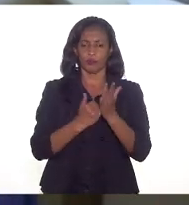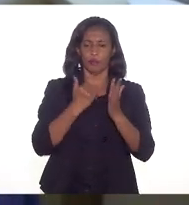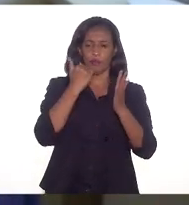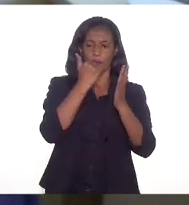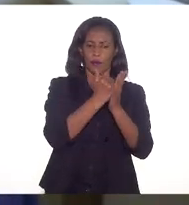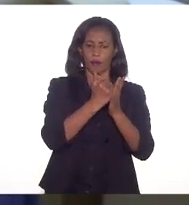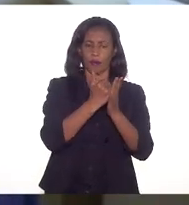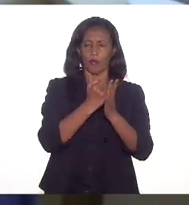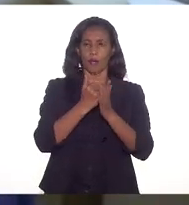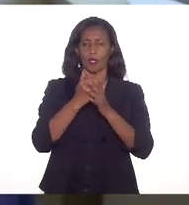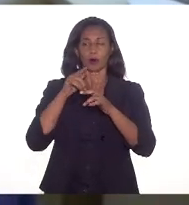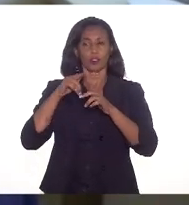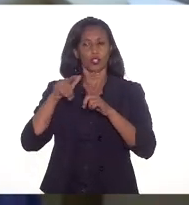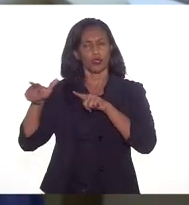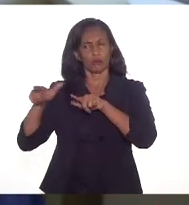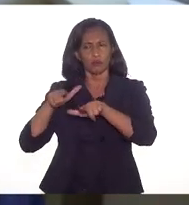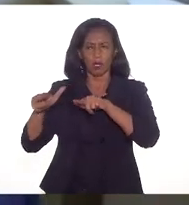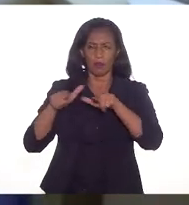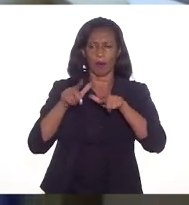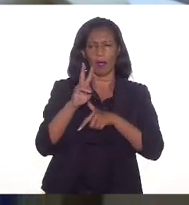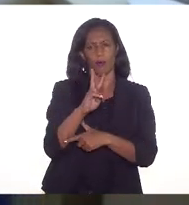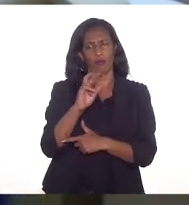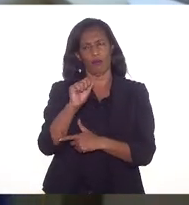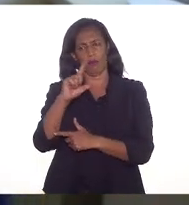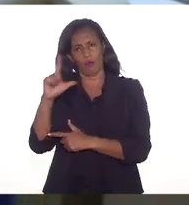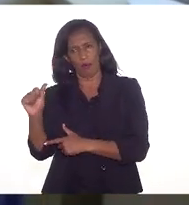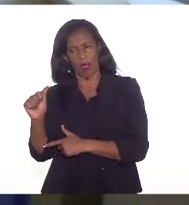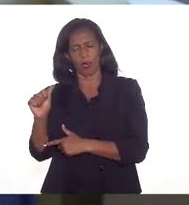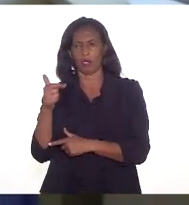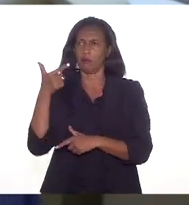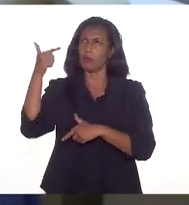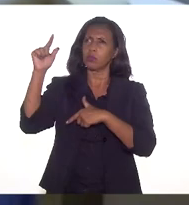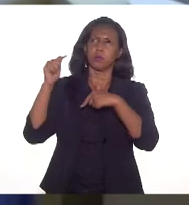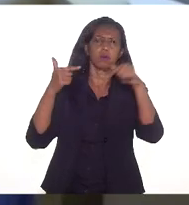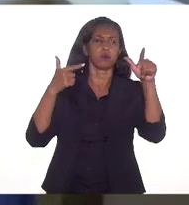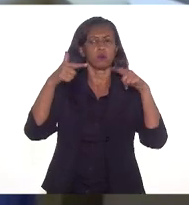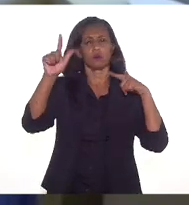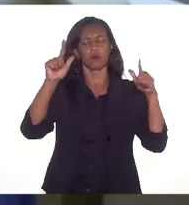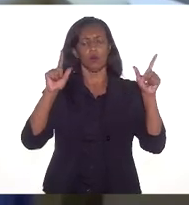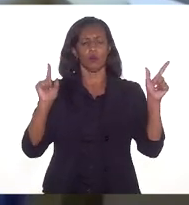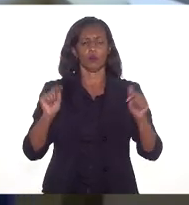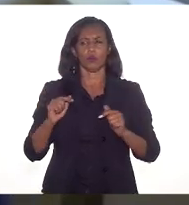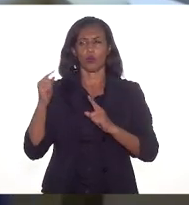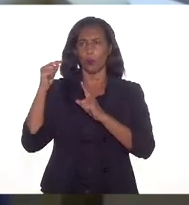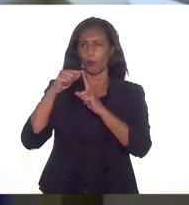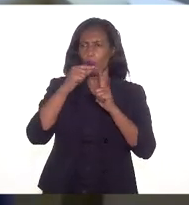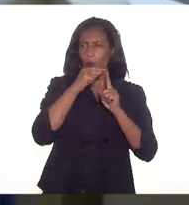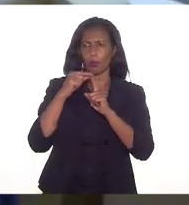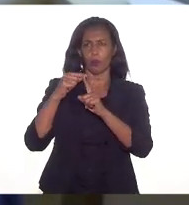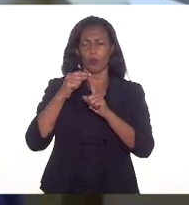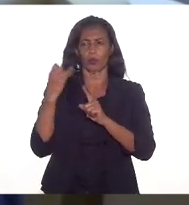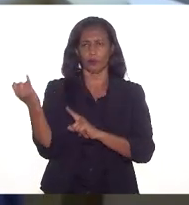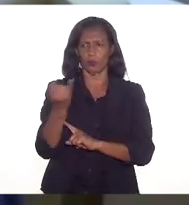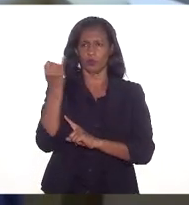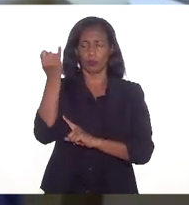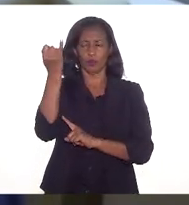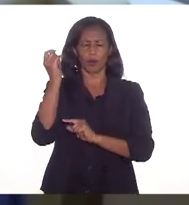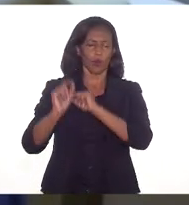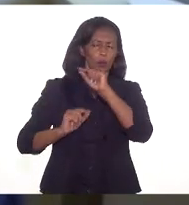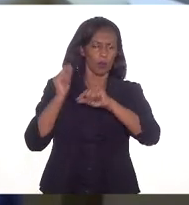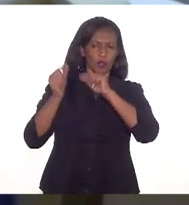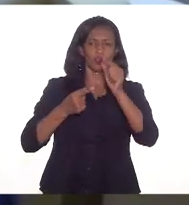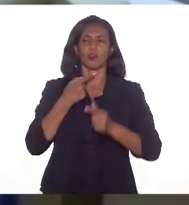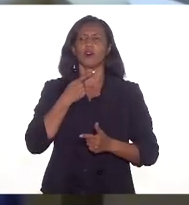dos postos de trabalho, né? E, entre outras, contrapartidas. O que nós vamos desejar